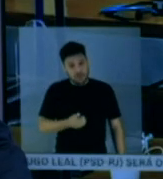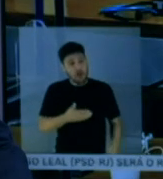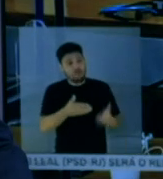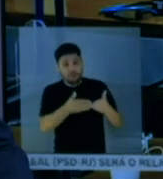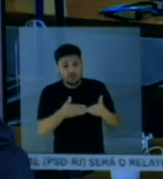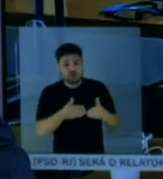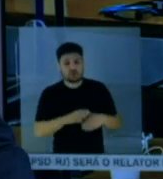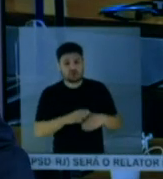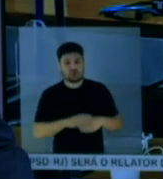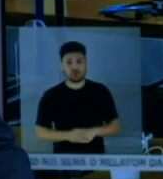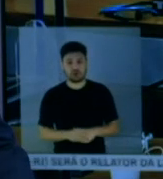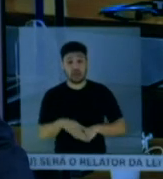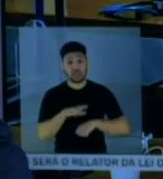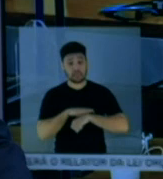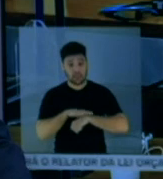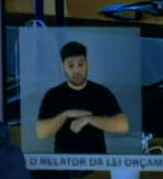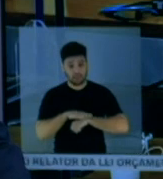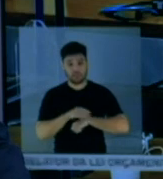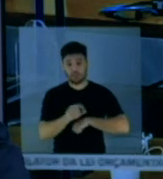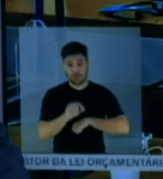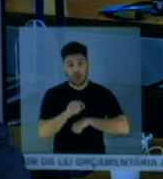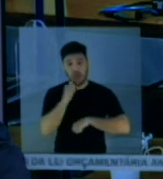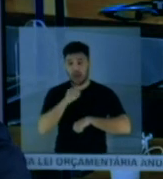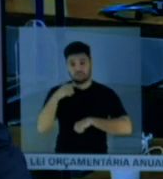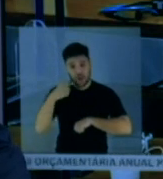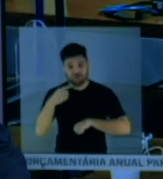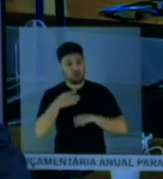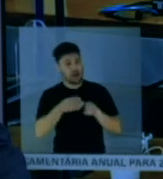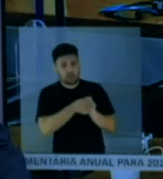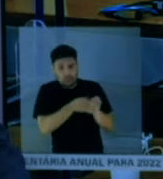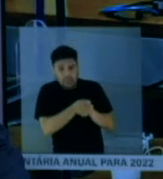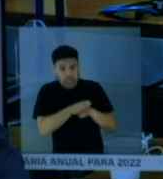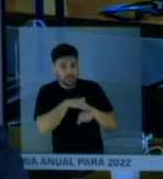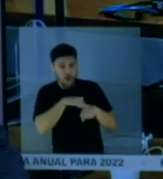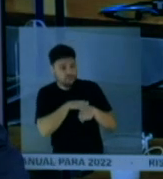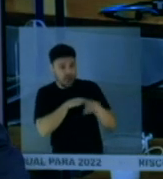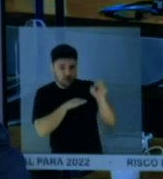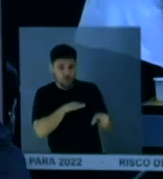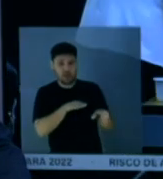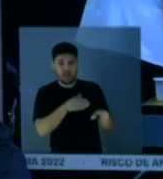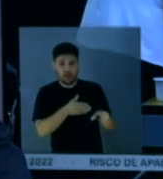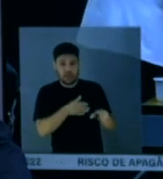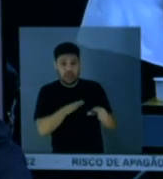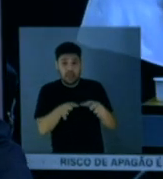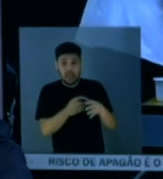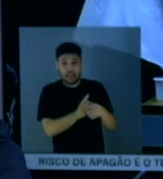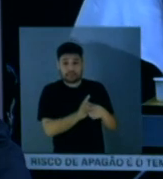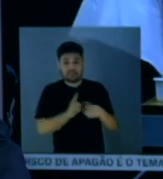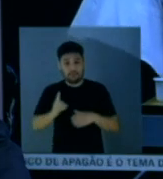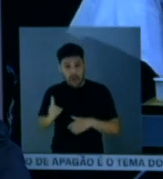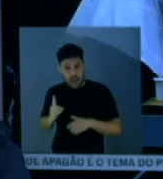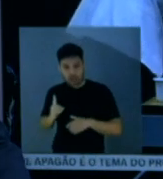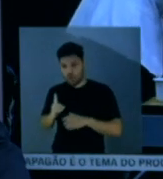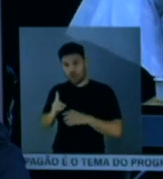do Ministério da Saúde, indicado pelo Centrão no início do governo, que foi exonerado agora no final do mês de junho, e é ele